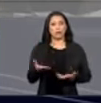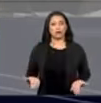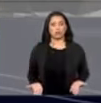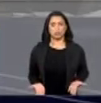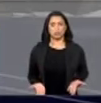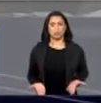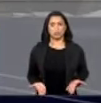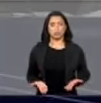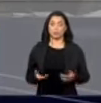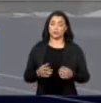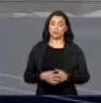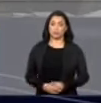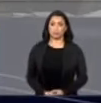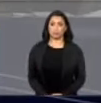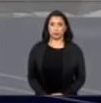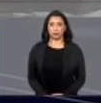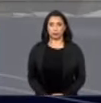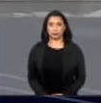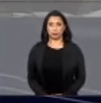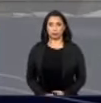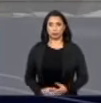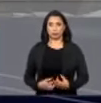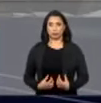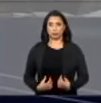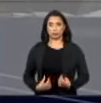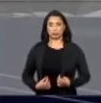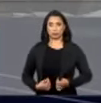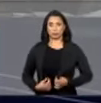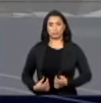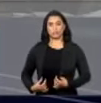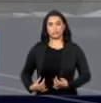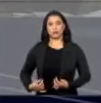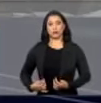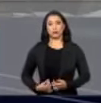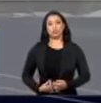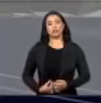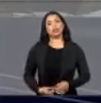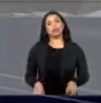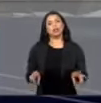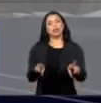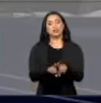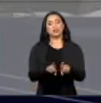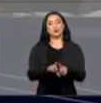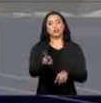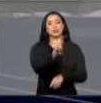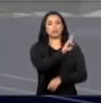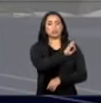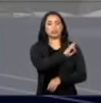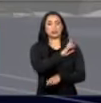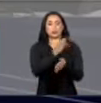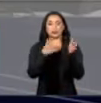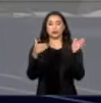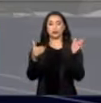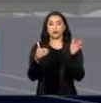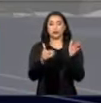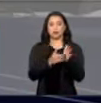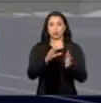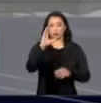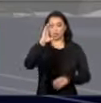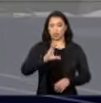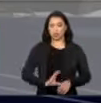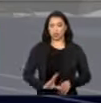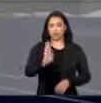forma, cassada. Mas é também responsabilidade de todos os cidadãos brasileiros fazermos com que a